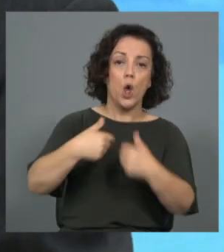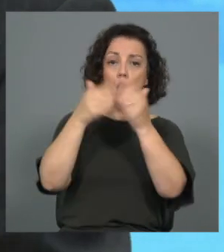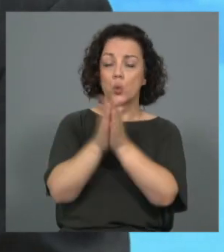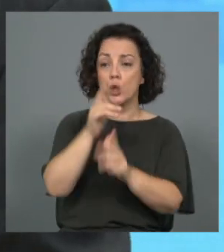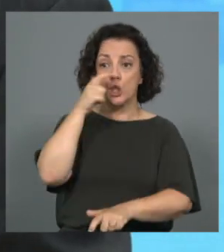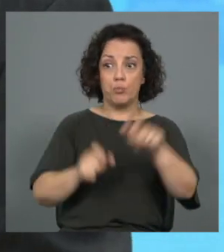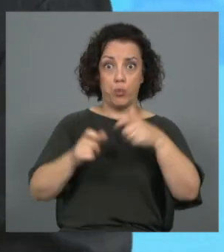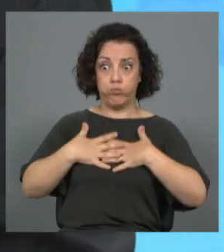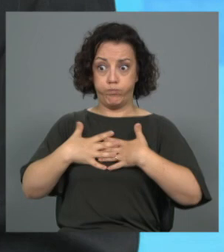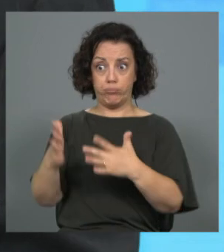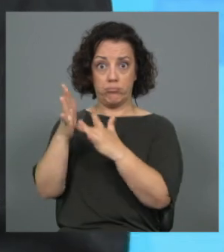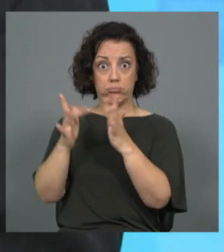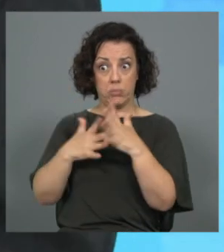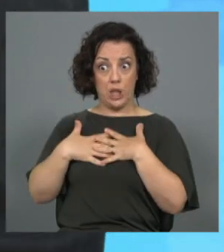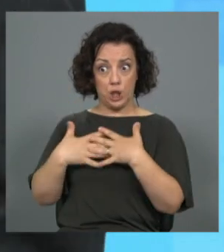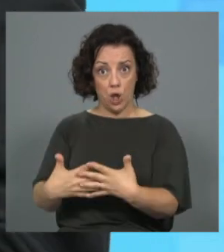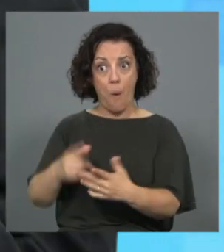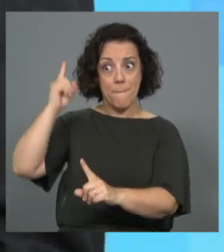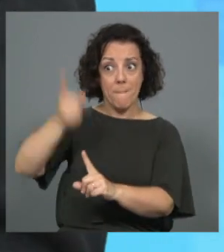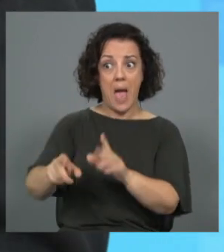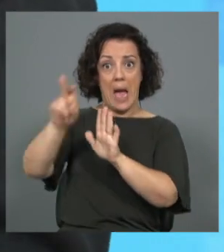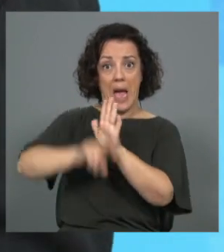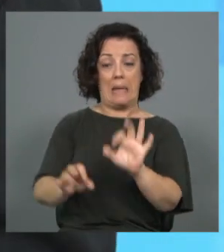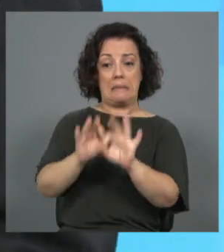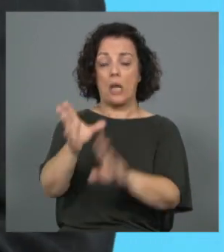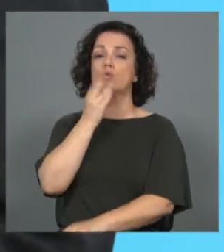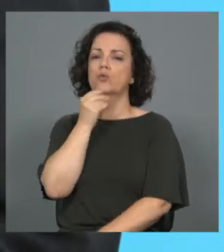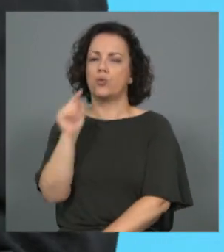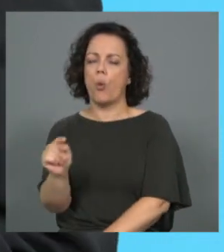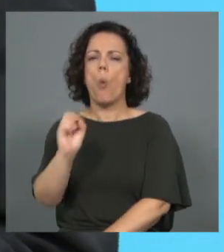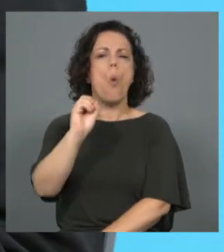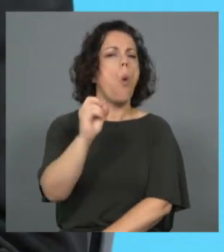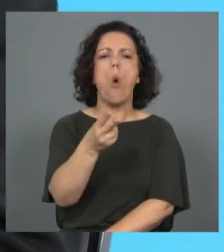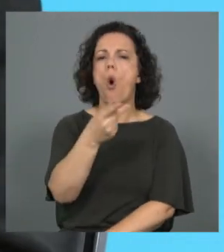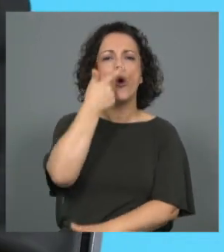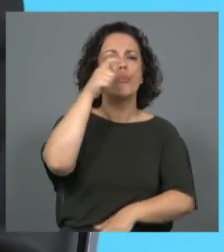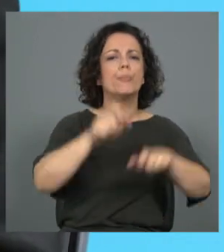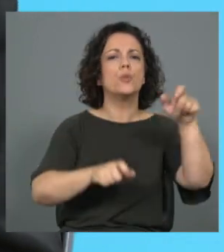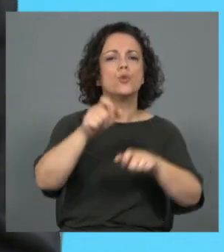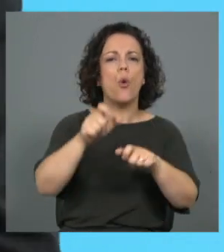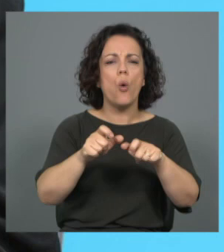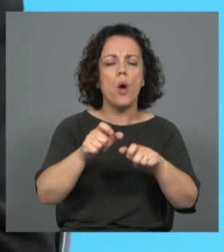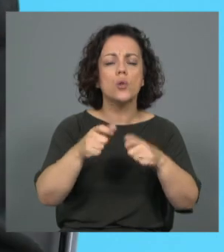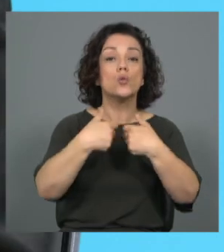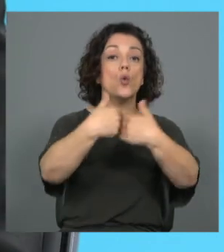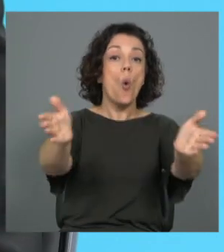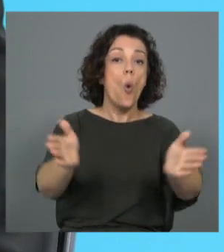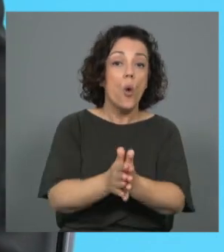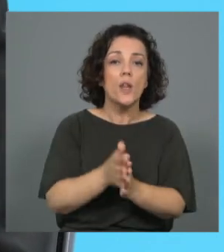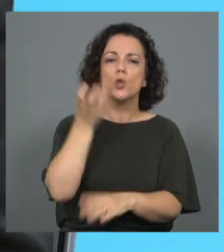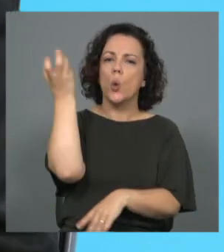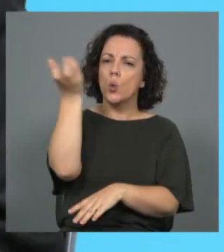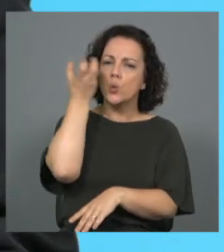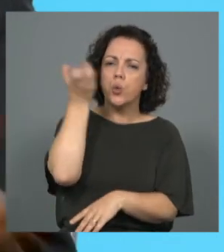ao cristianismo, ou deve abrir-se a todas as pessoas, a todas as culturas, a todas as